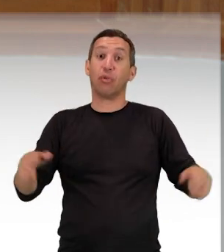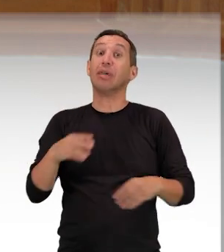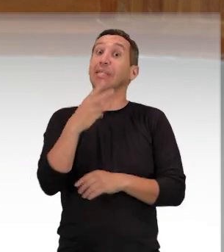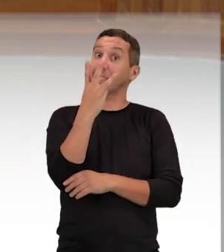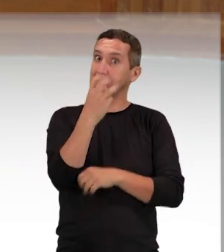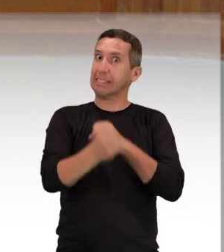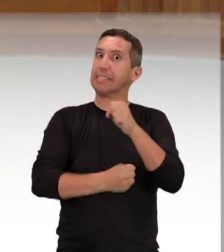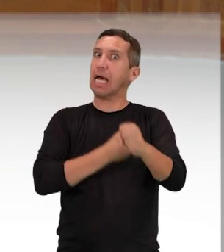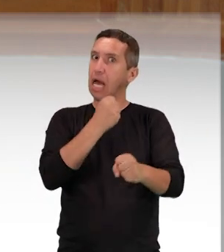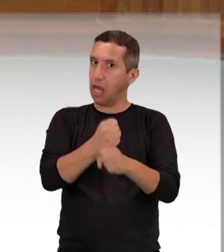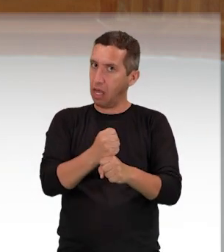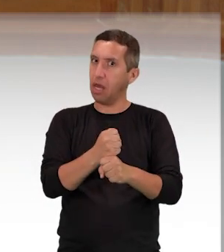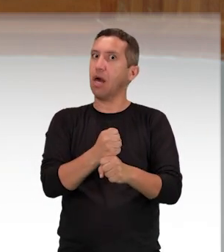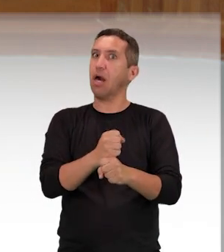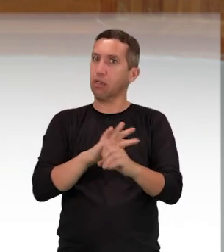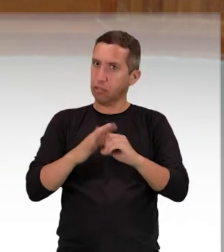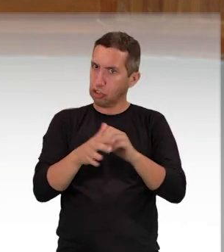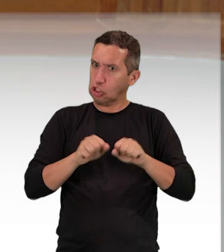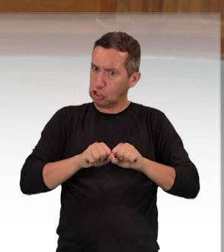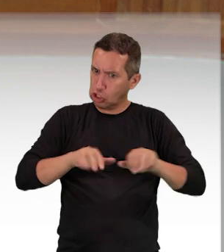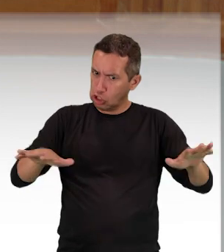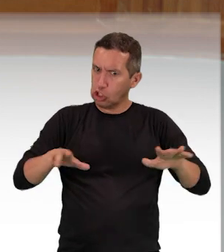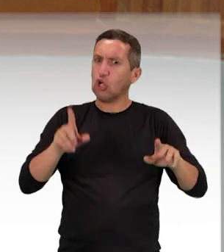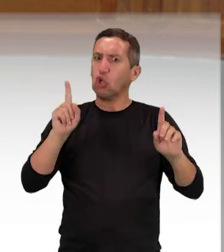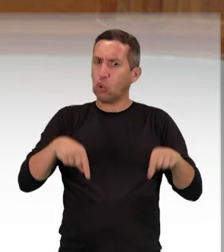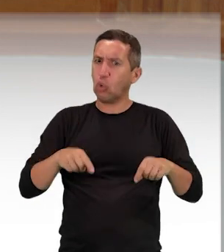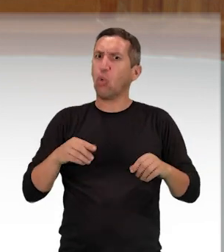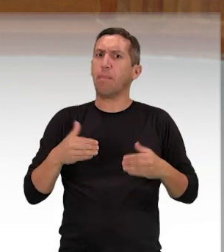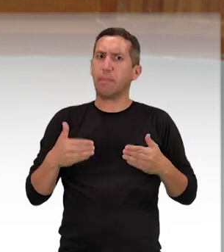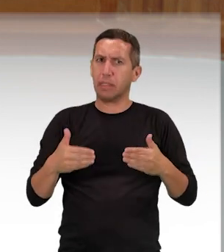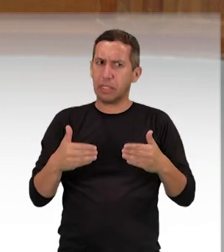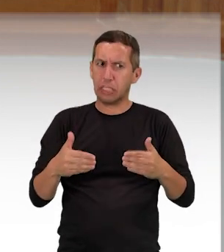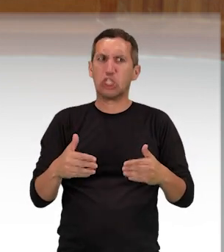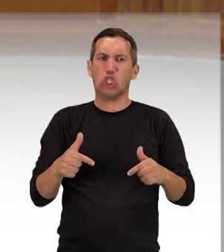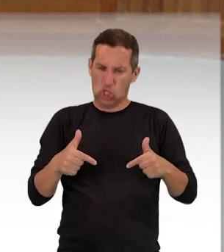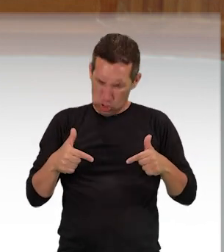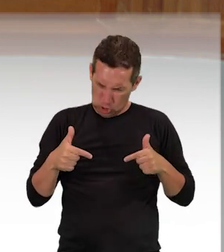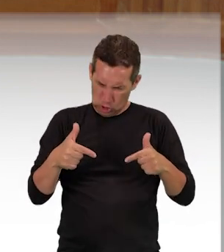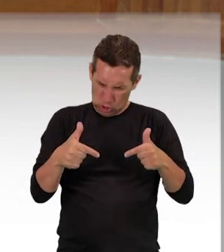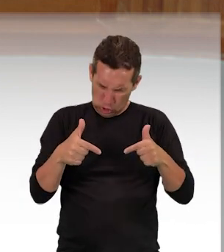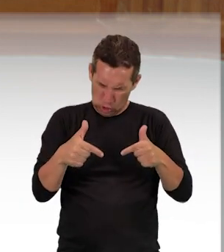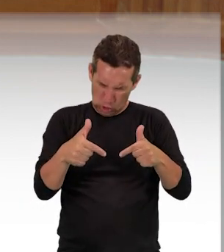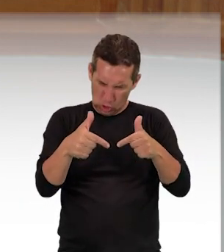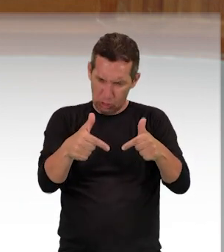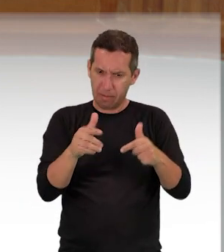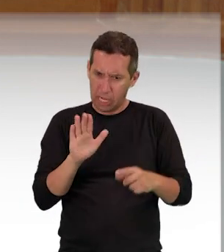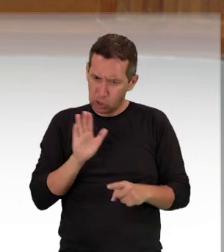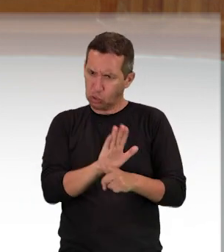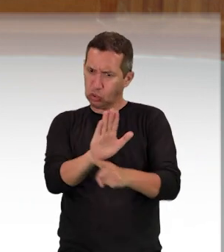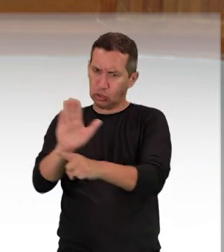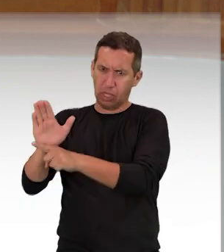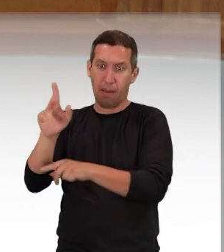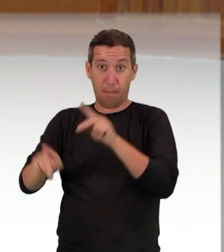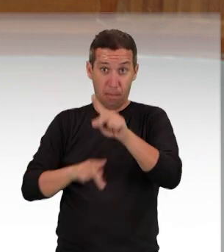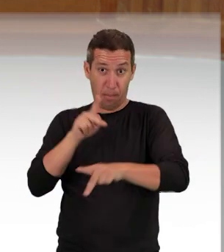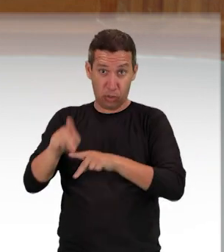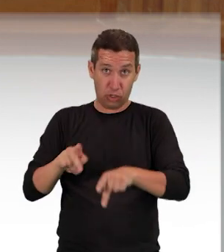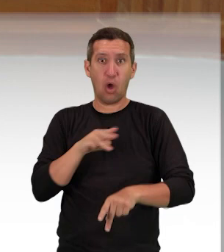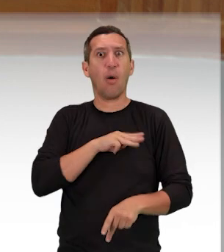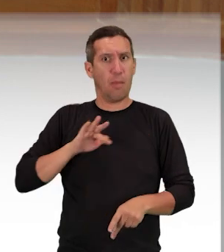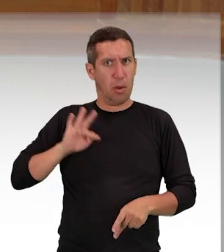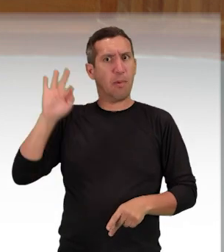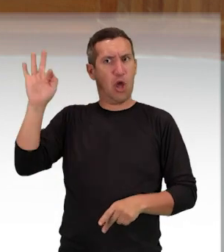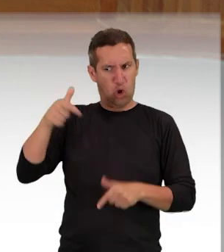3 anos de pandemia, o Ministério Público Federal atuou intensamente para garantir resultados concretos à